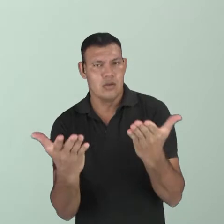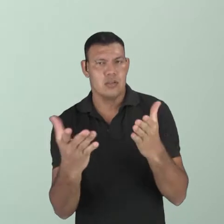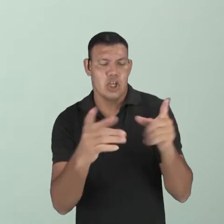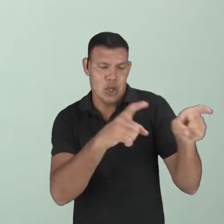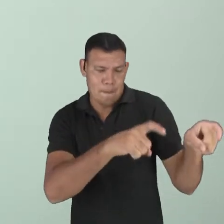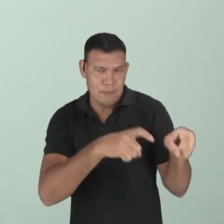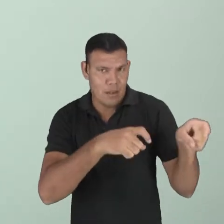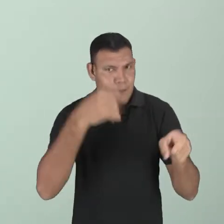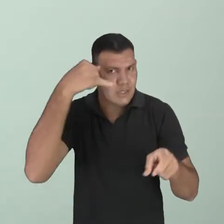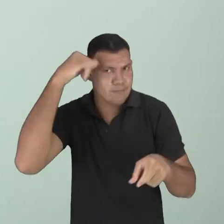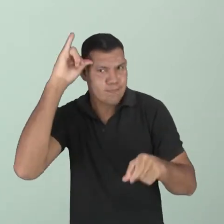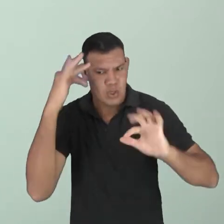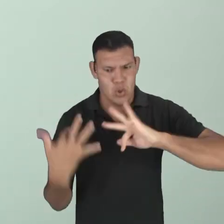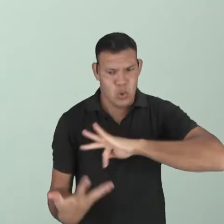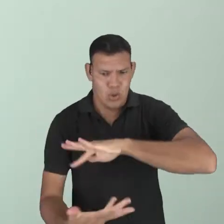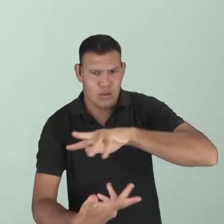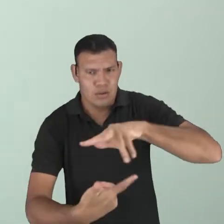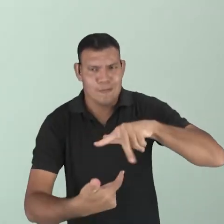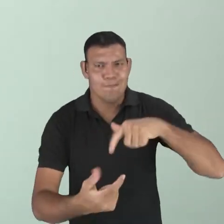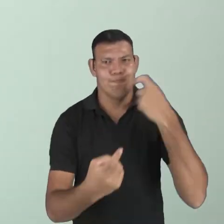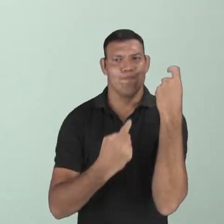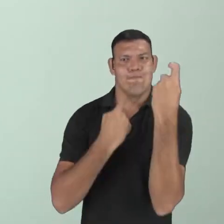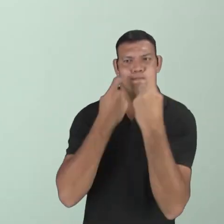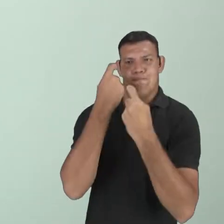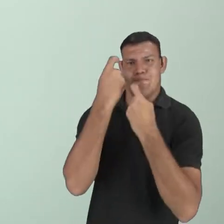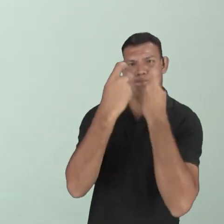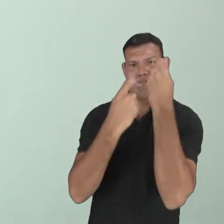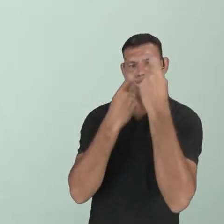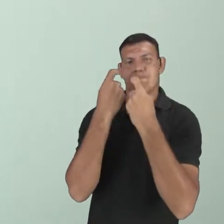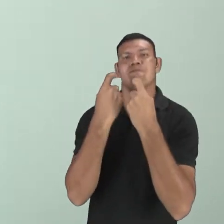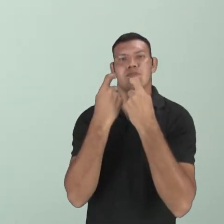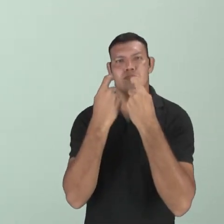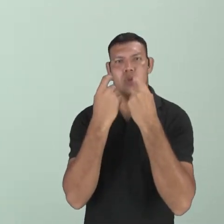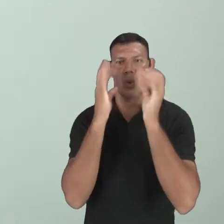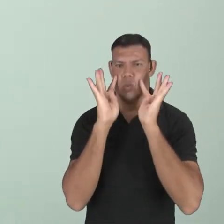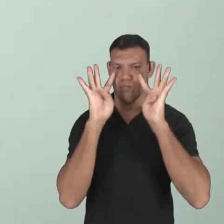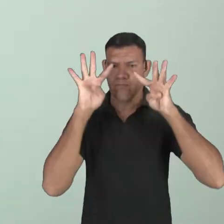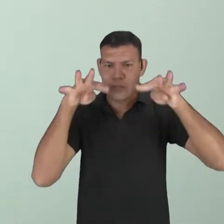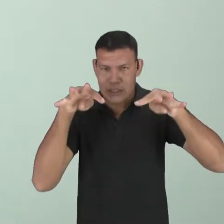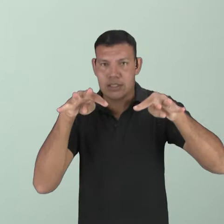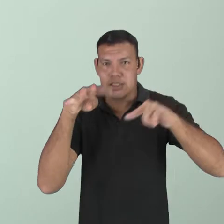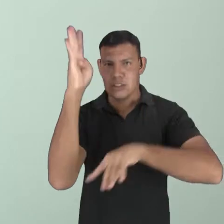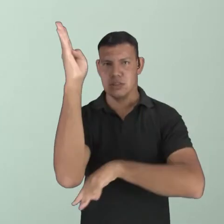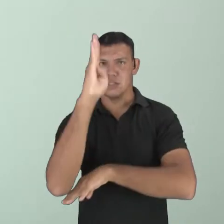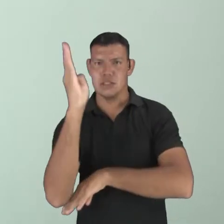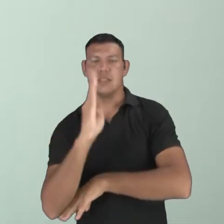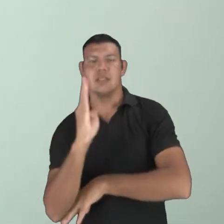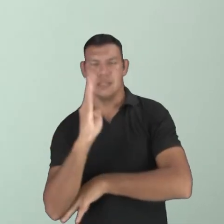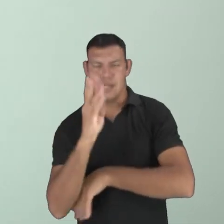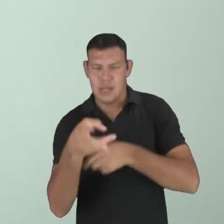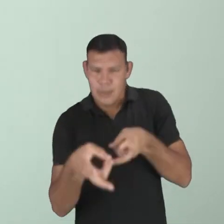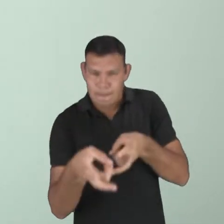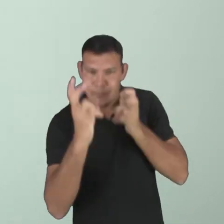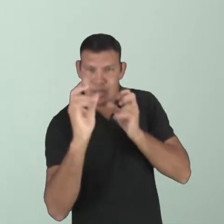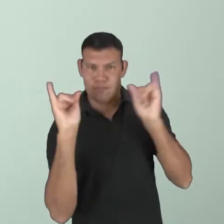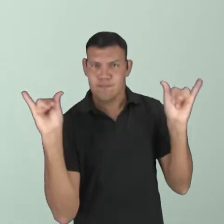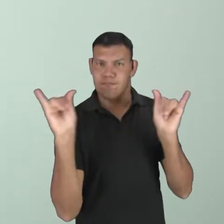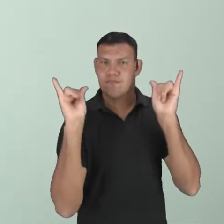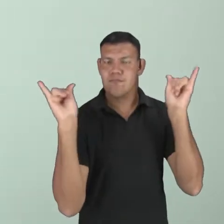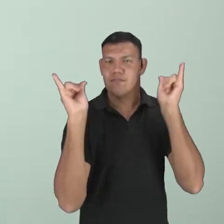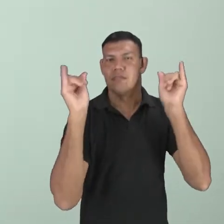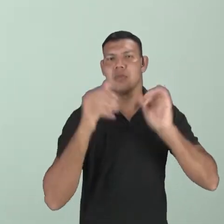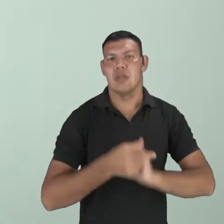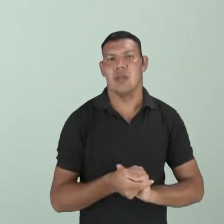mundo inteiro se viu preocupado com a situação ambiental do Brasil. E aí vocês percebem através dessas notícias que